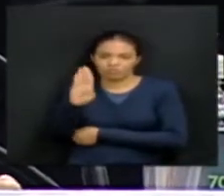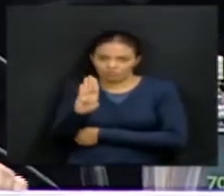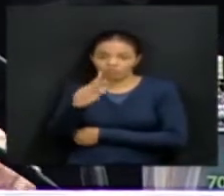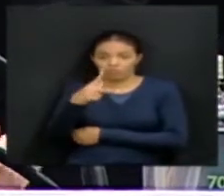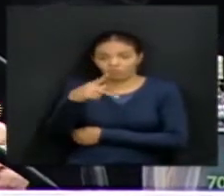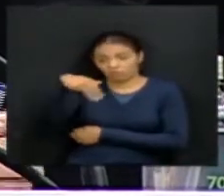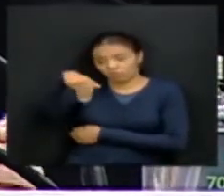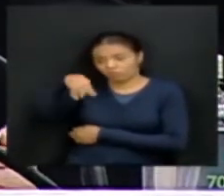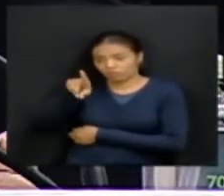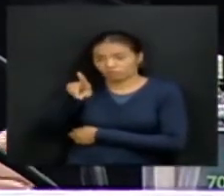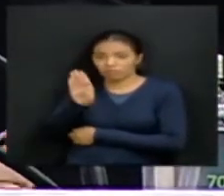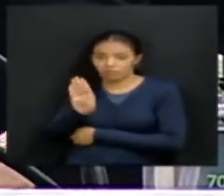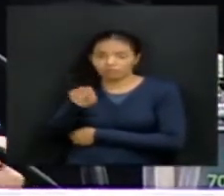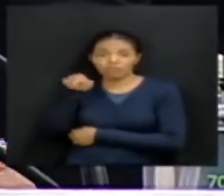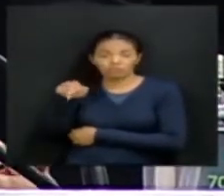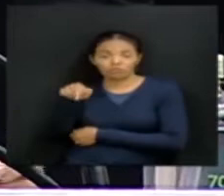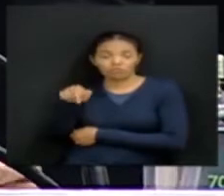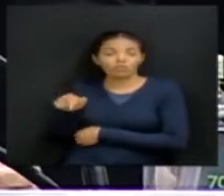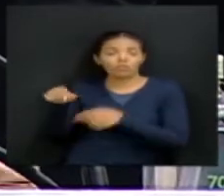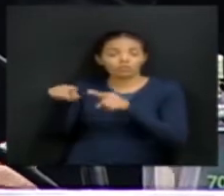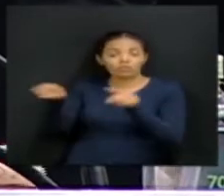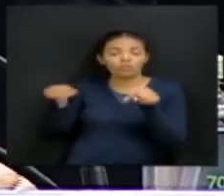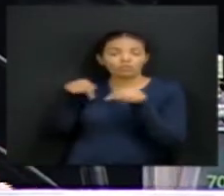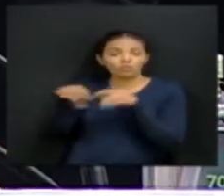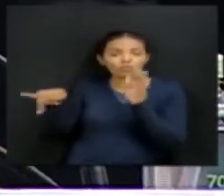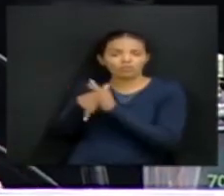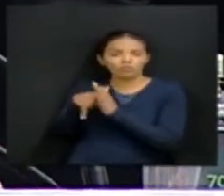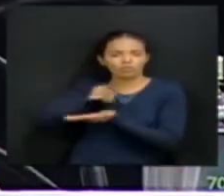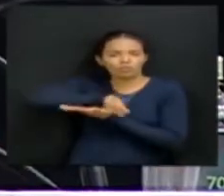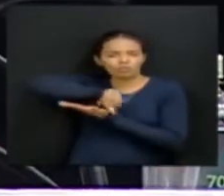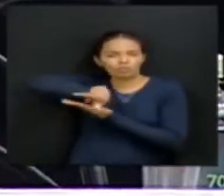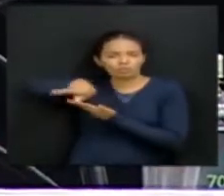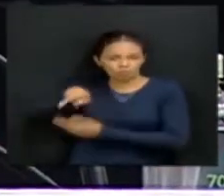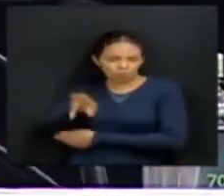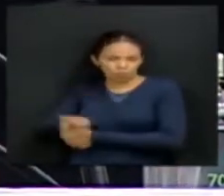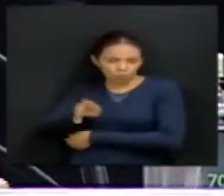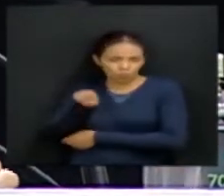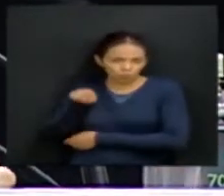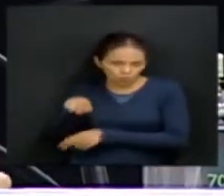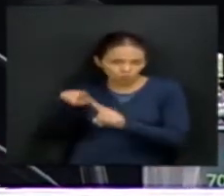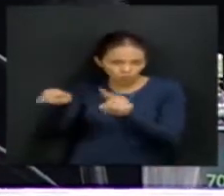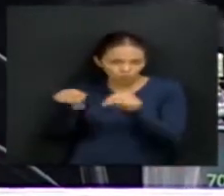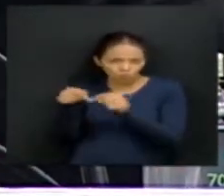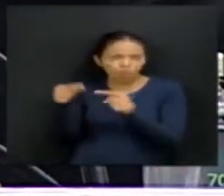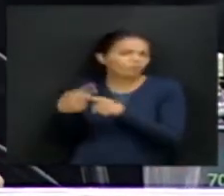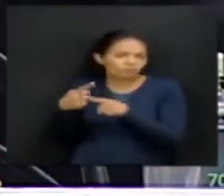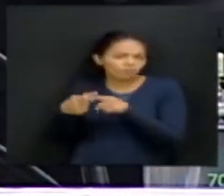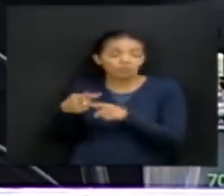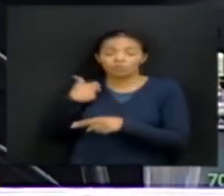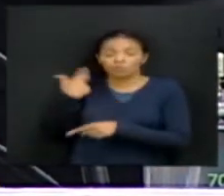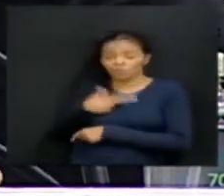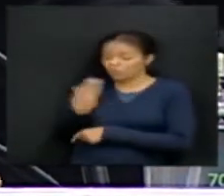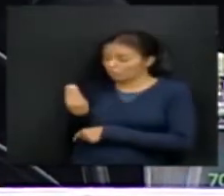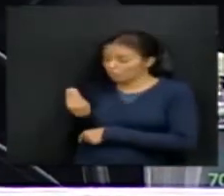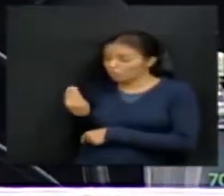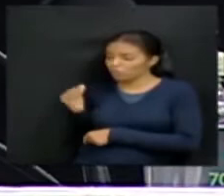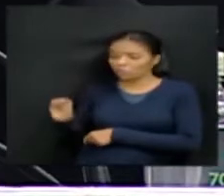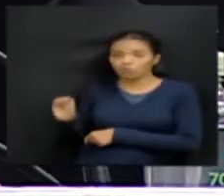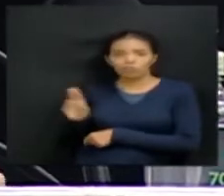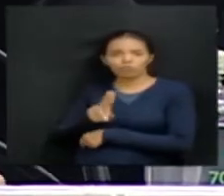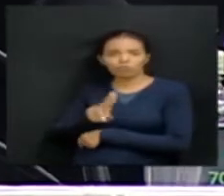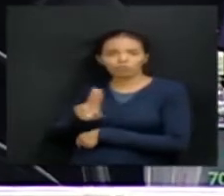e já vai lá passaram-se salas multiuso e uma homenagem da comissão executiva essa casa é de nome lá